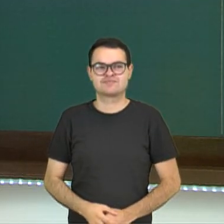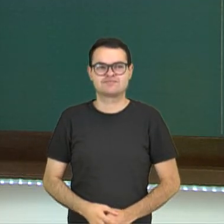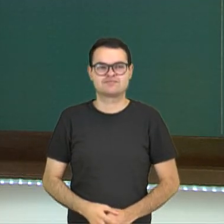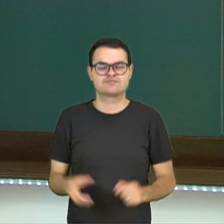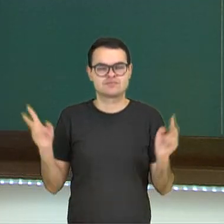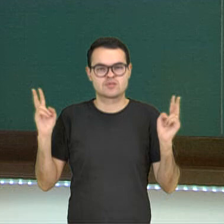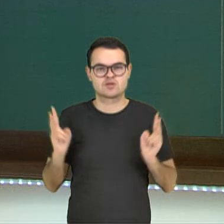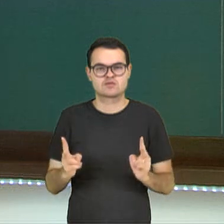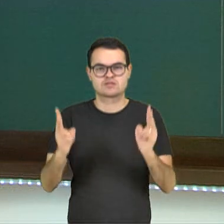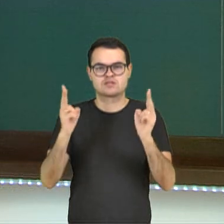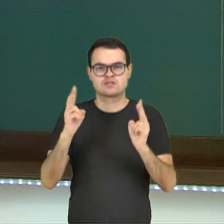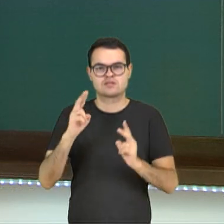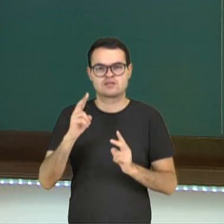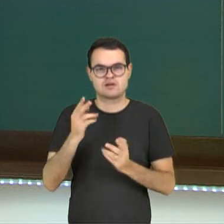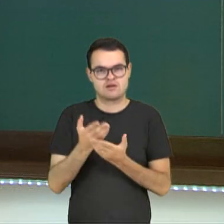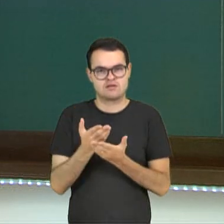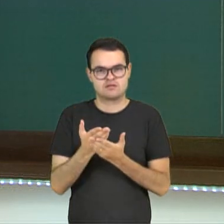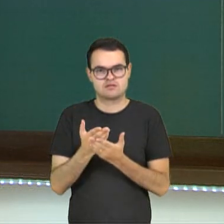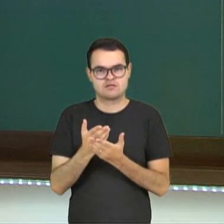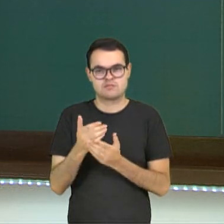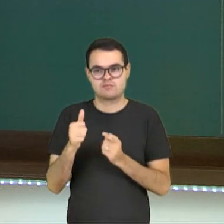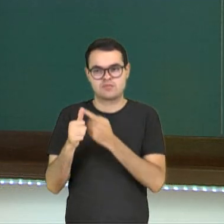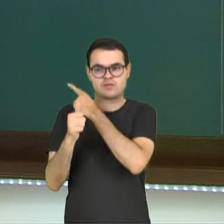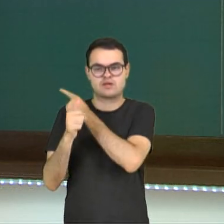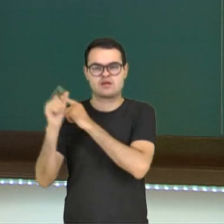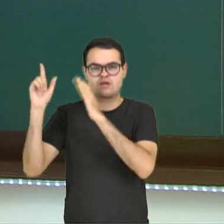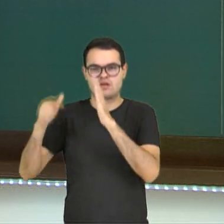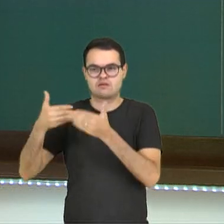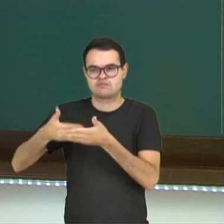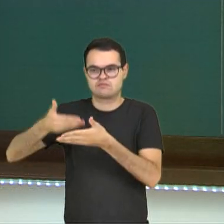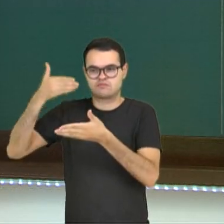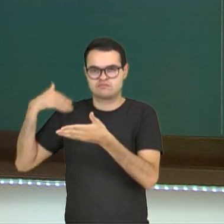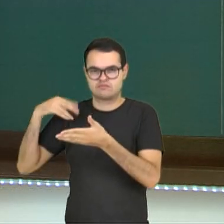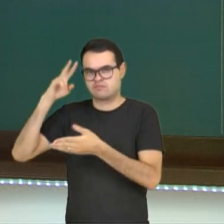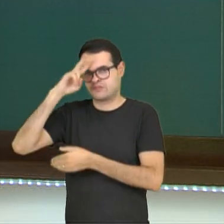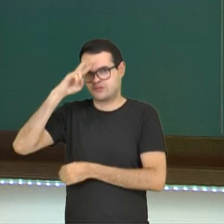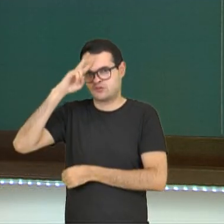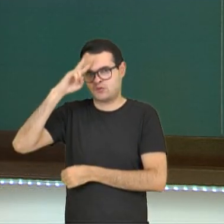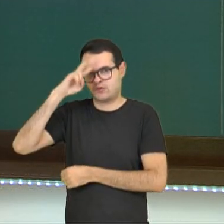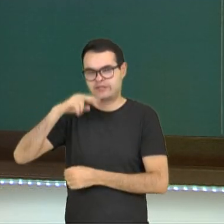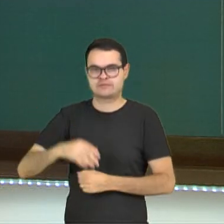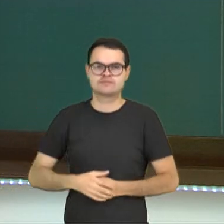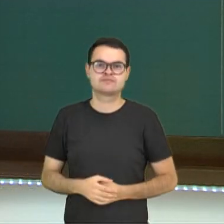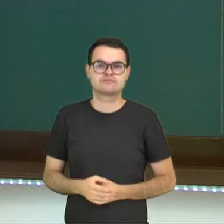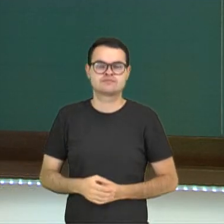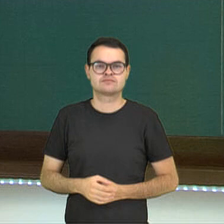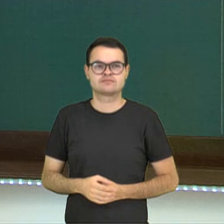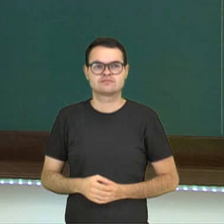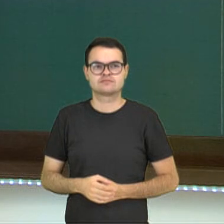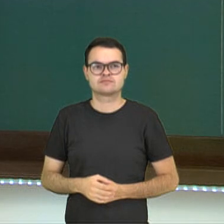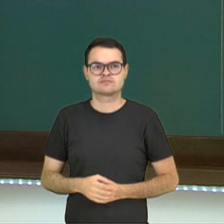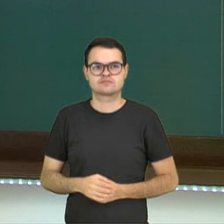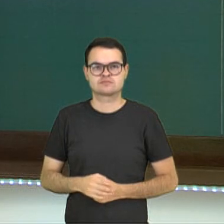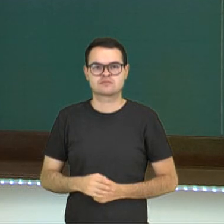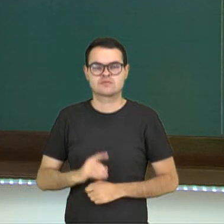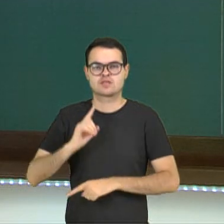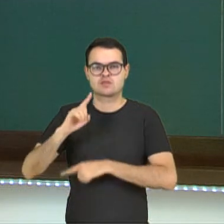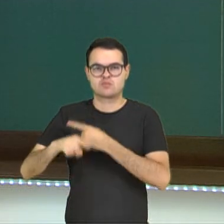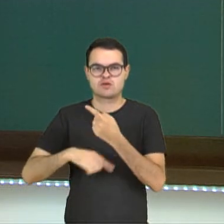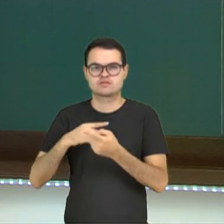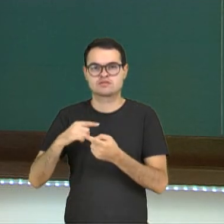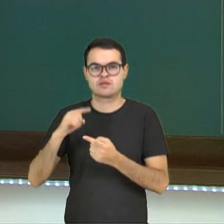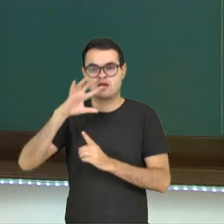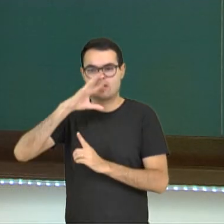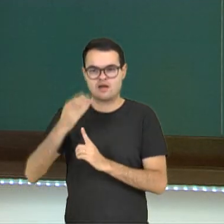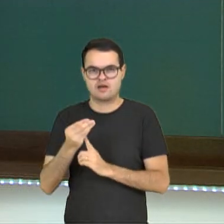A gente tem a primeira divisão, que é o momento pré-histórico, a arte pré-histórica. Depois a gente tem a arte na